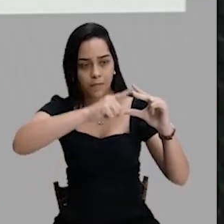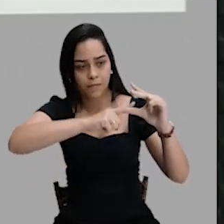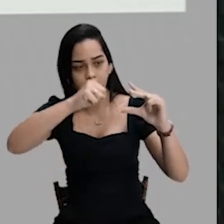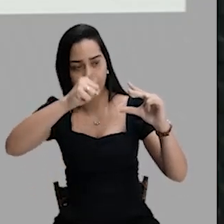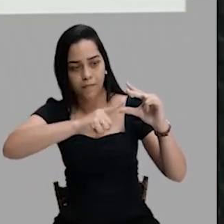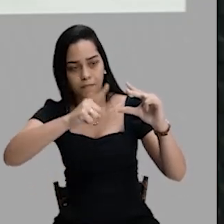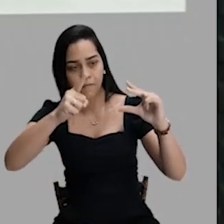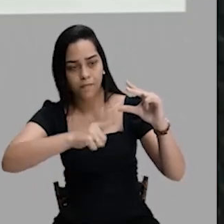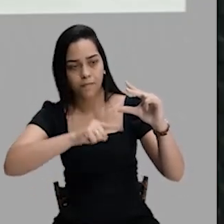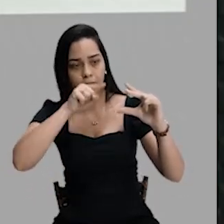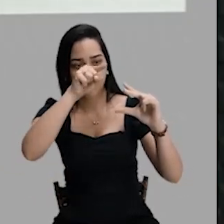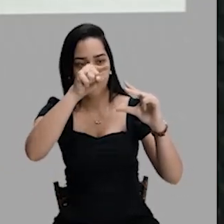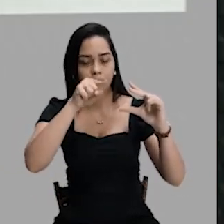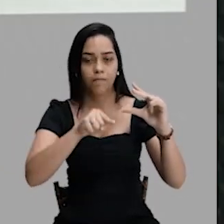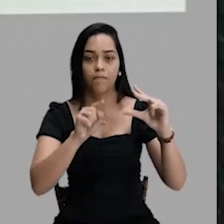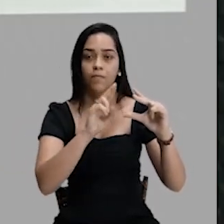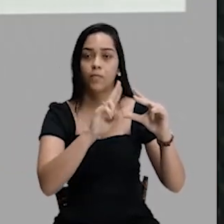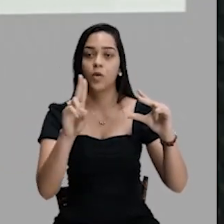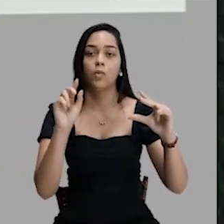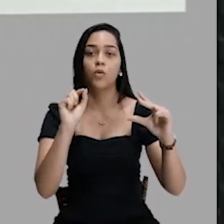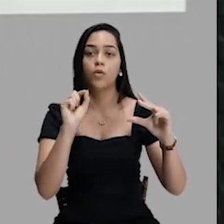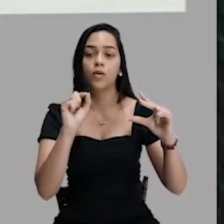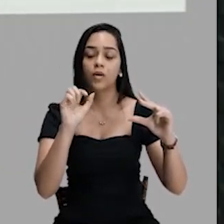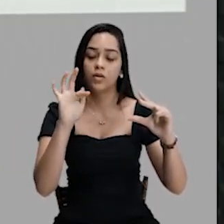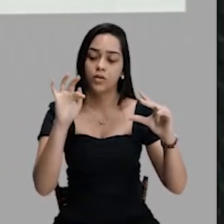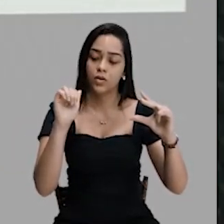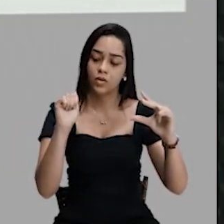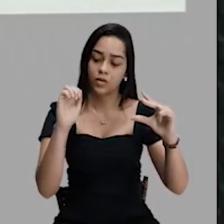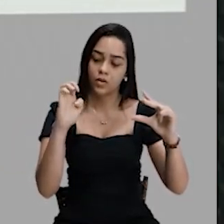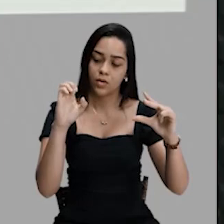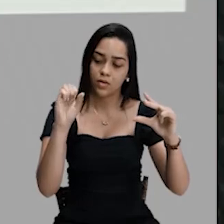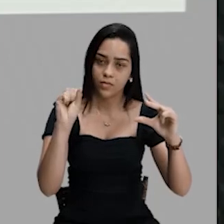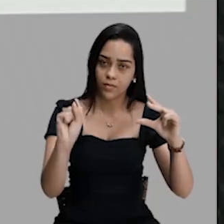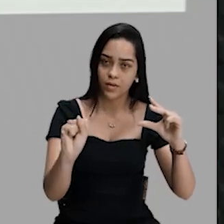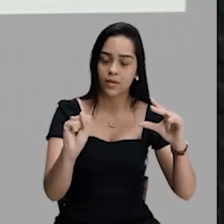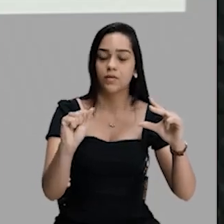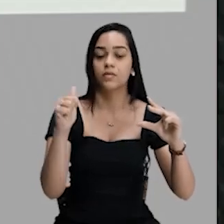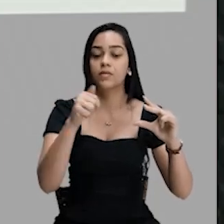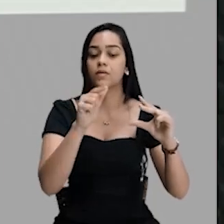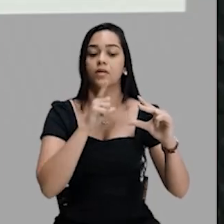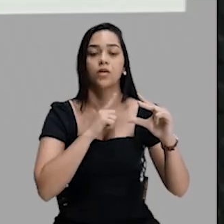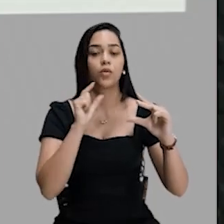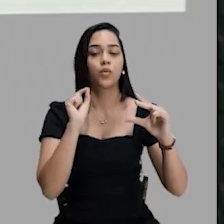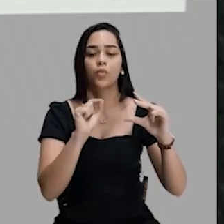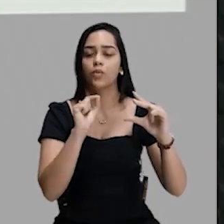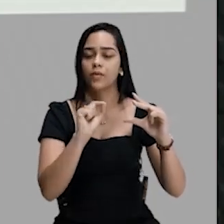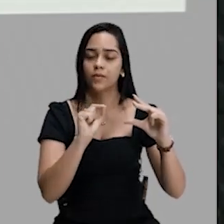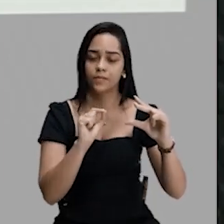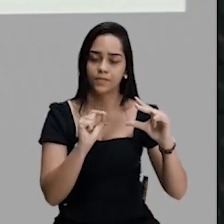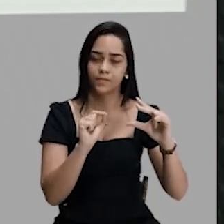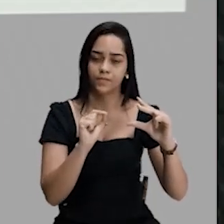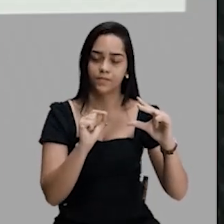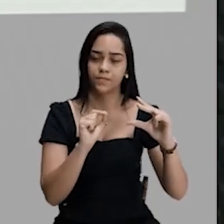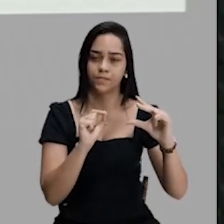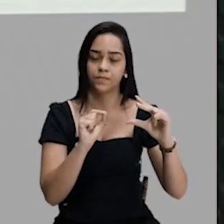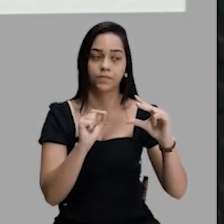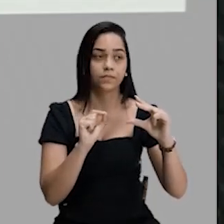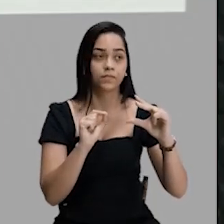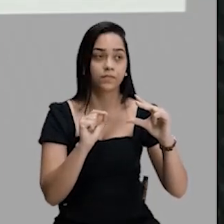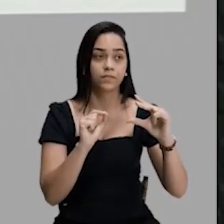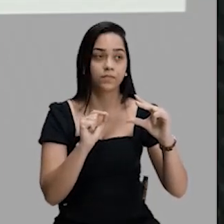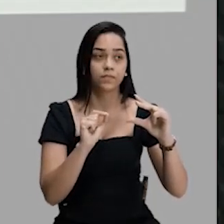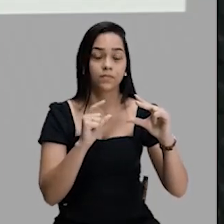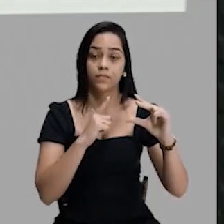as arestas, eles são chamados de faces, certo? E essas faces aqui